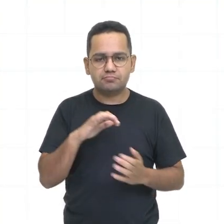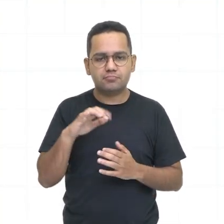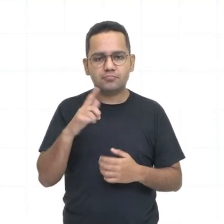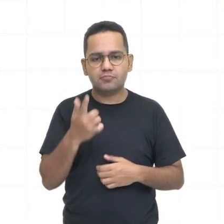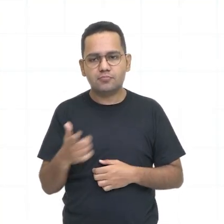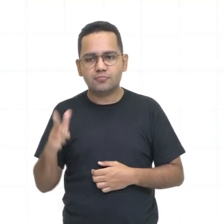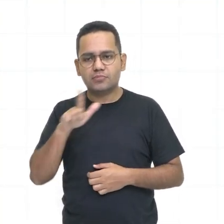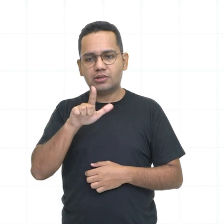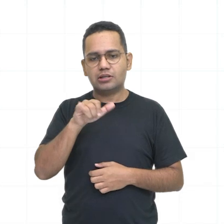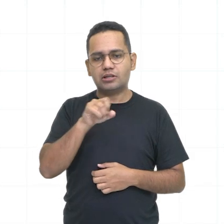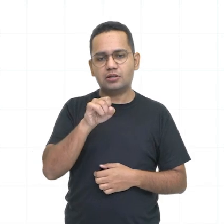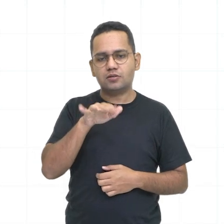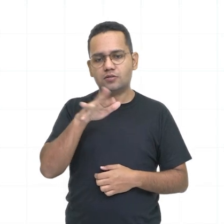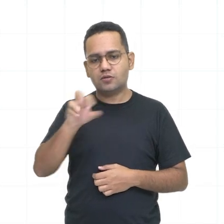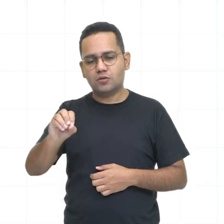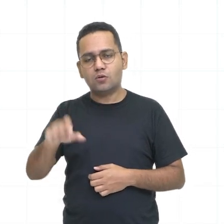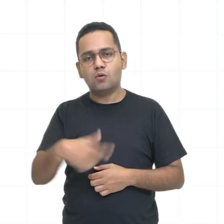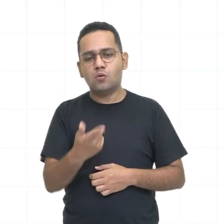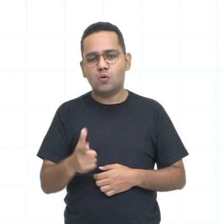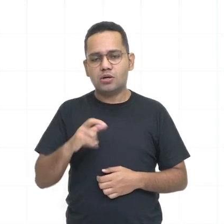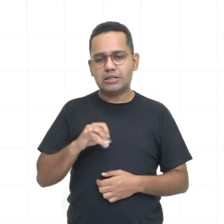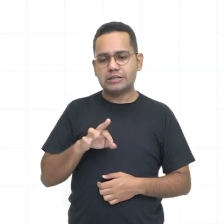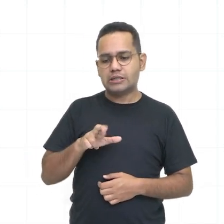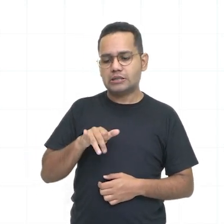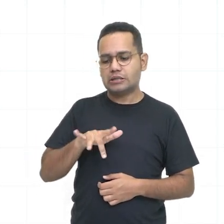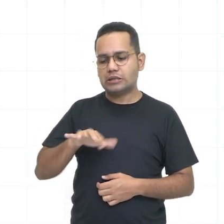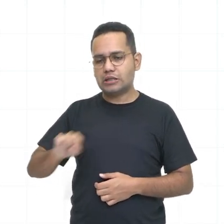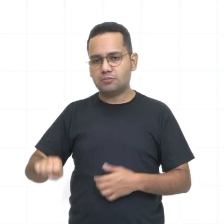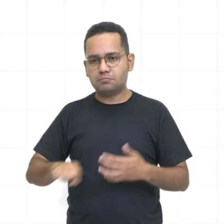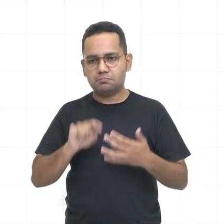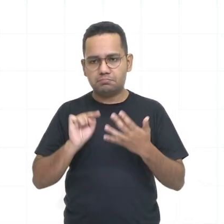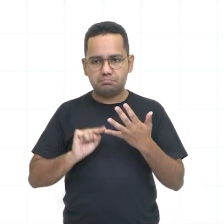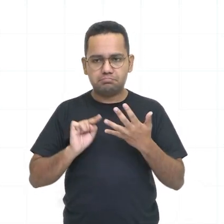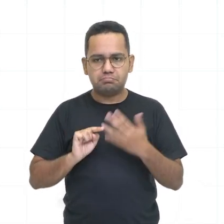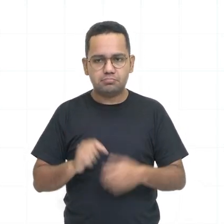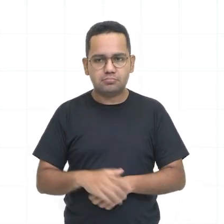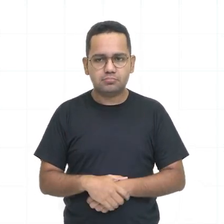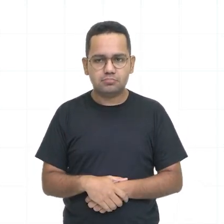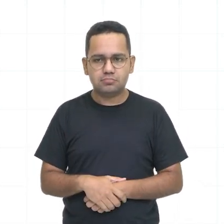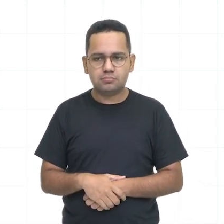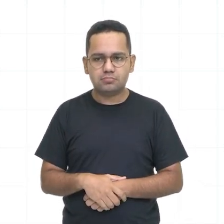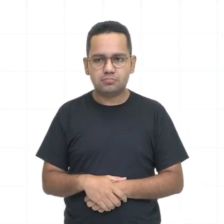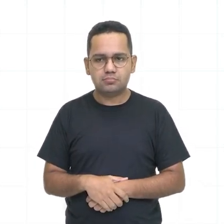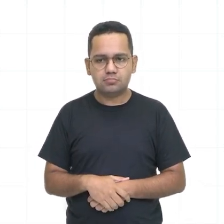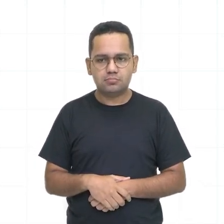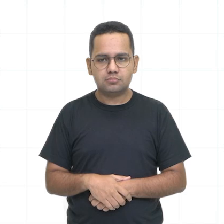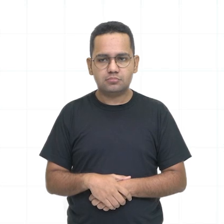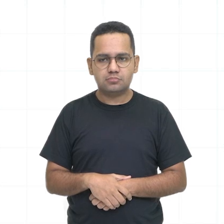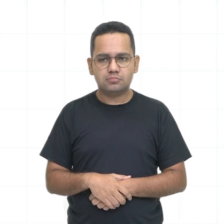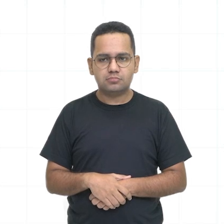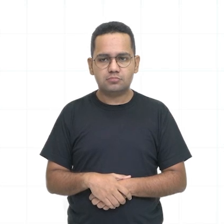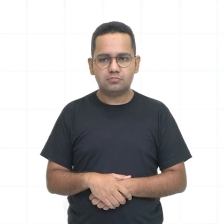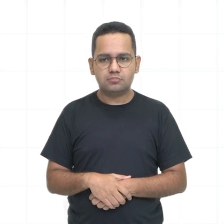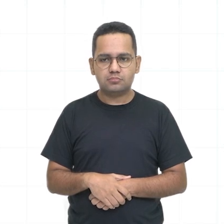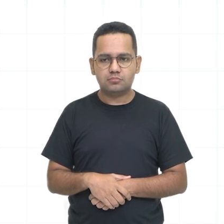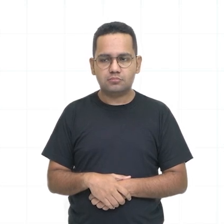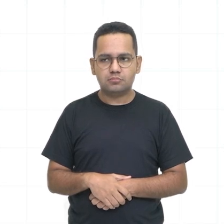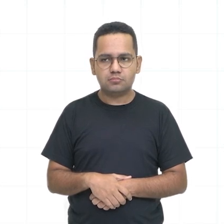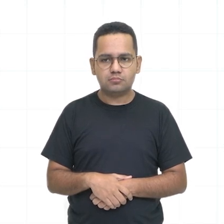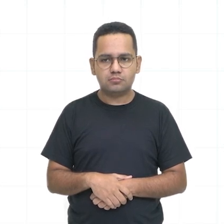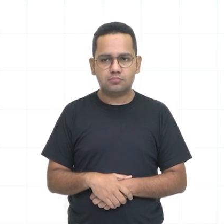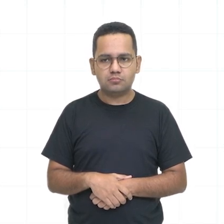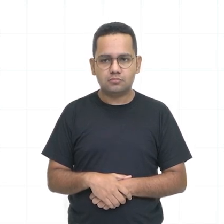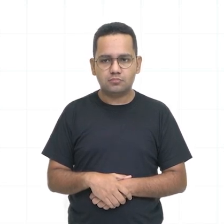também lisossomos e também centríolos. Lisossomos são organelas aí que